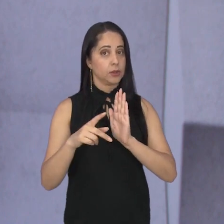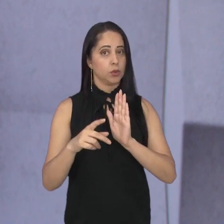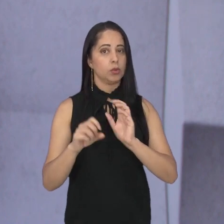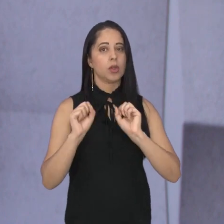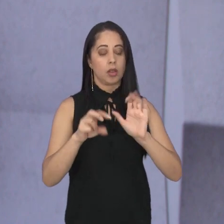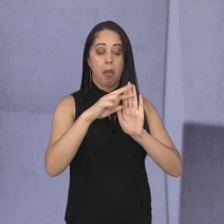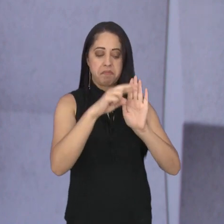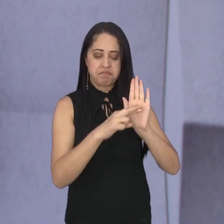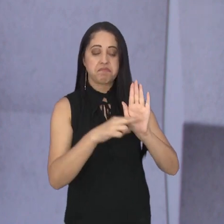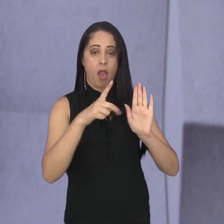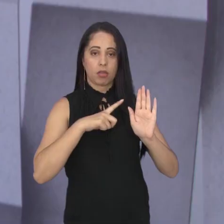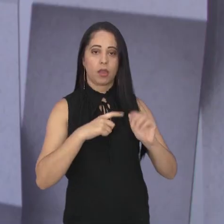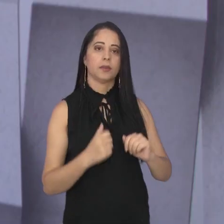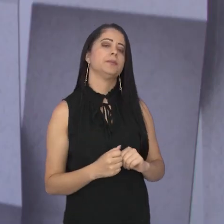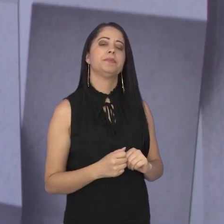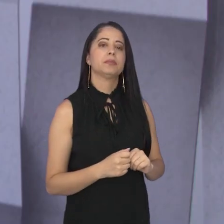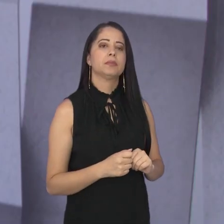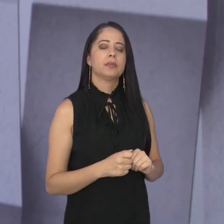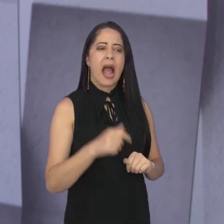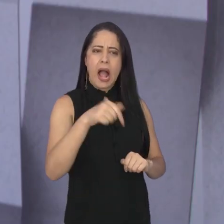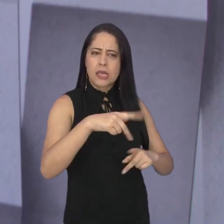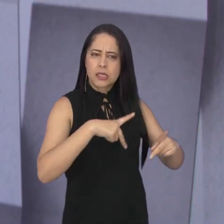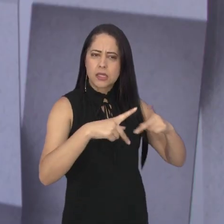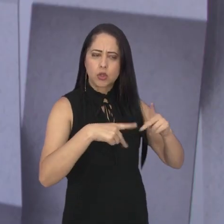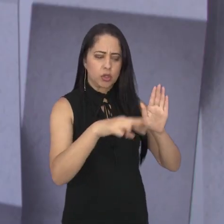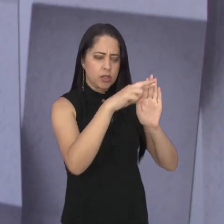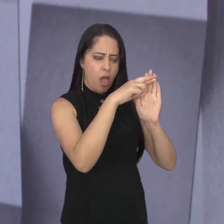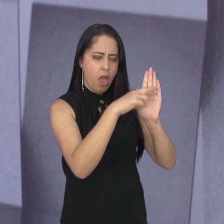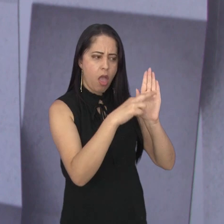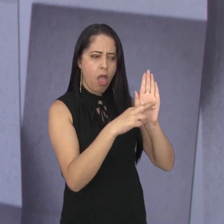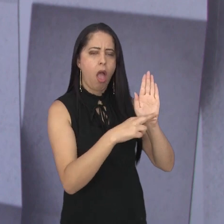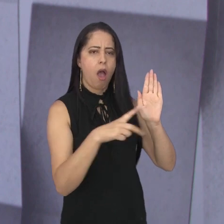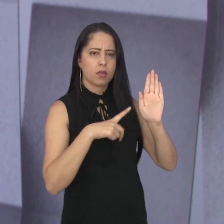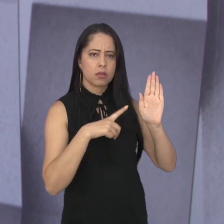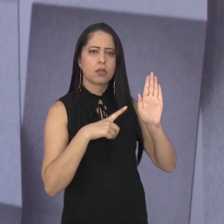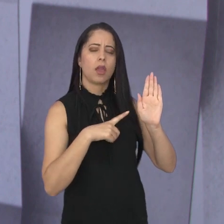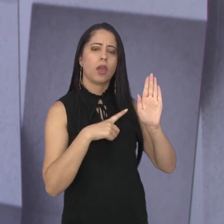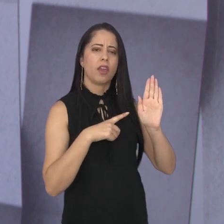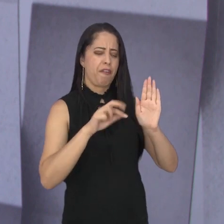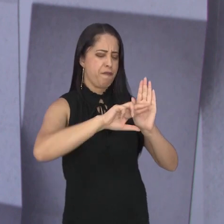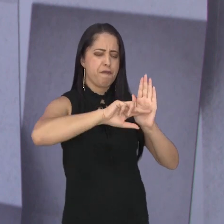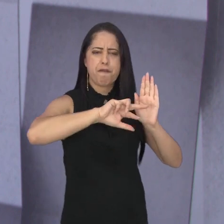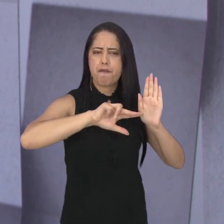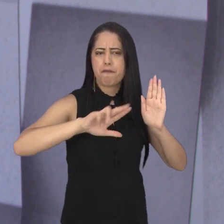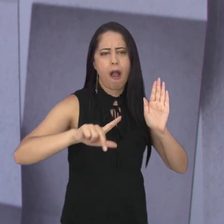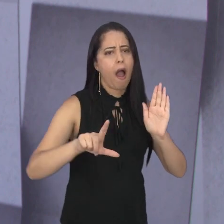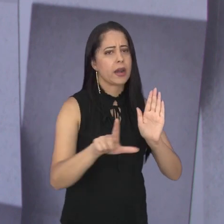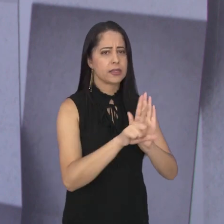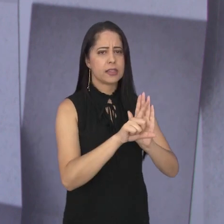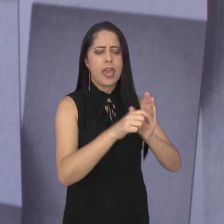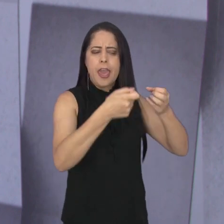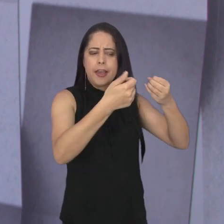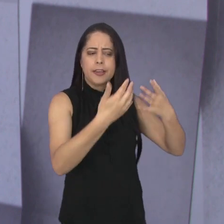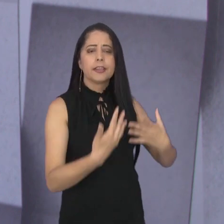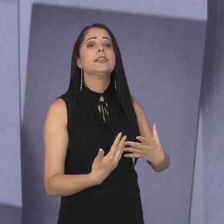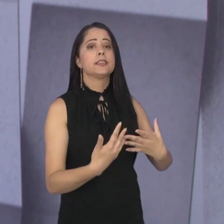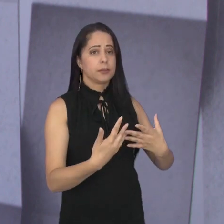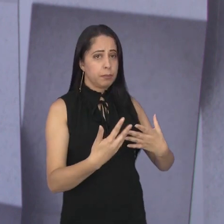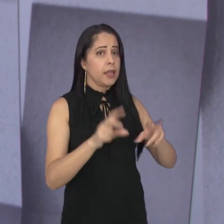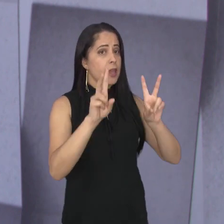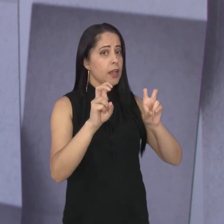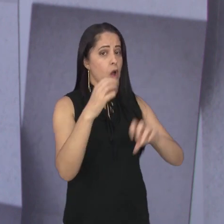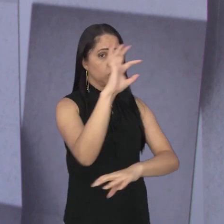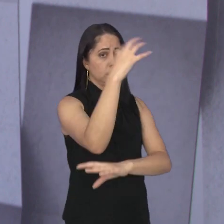que regulamenta as podas. Falando especificamente de São José dos Campos, a gente tem várias leis que falam